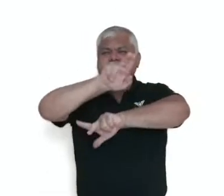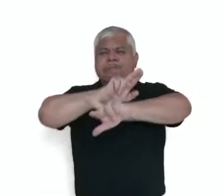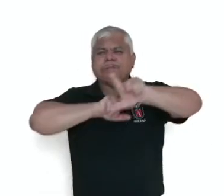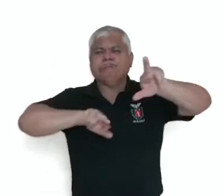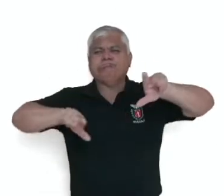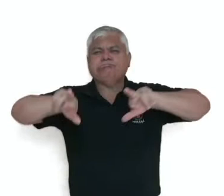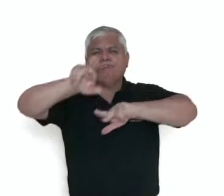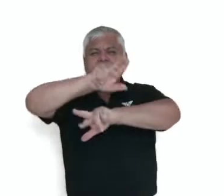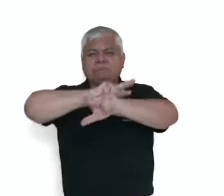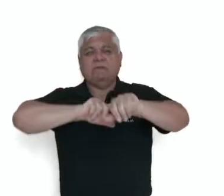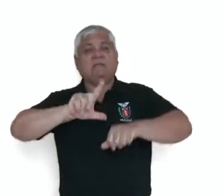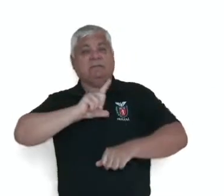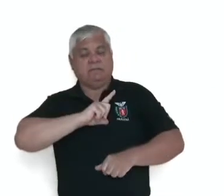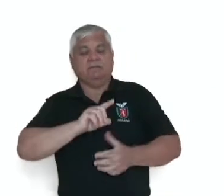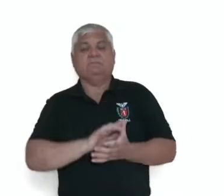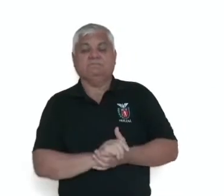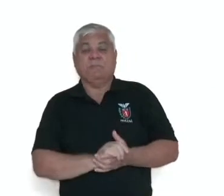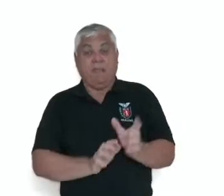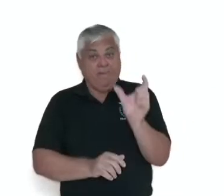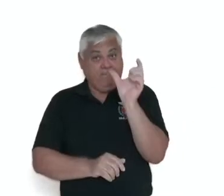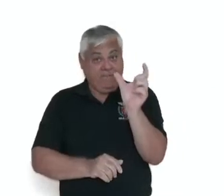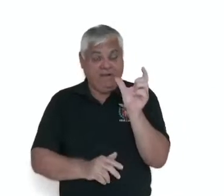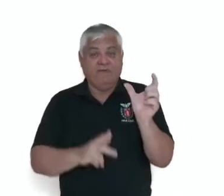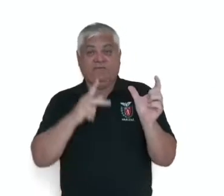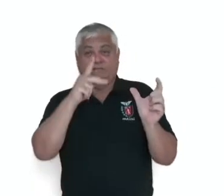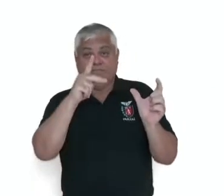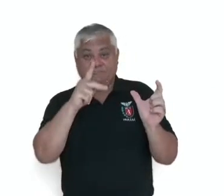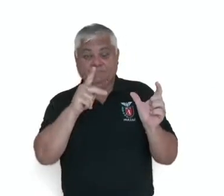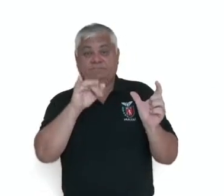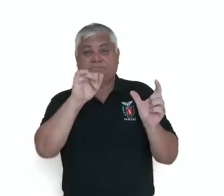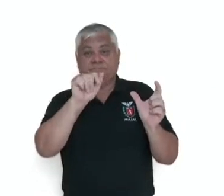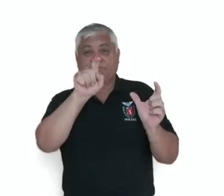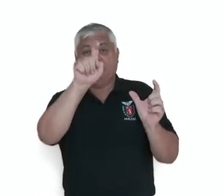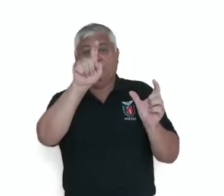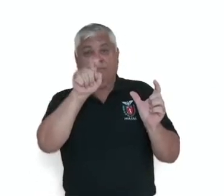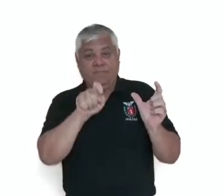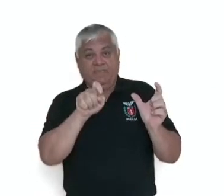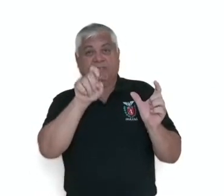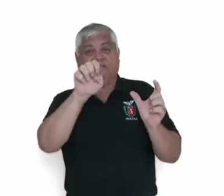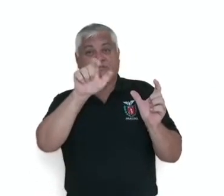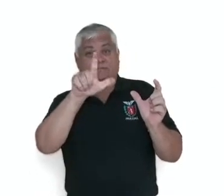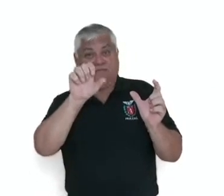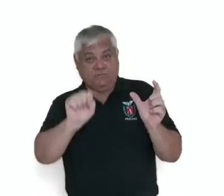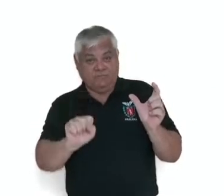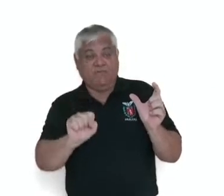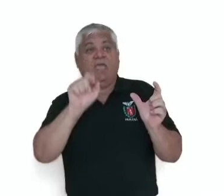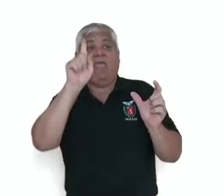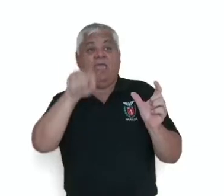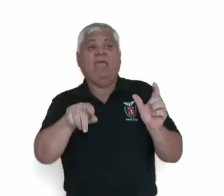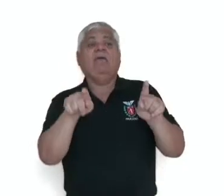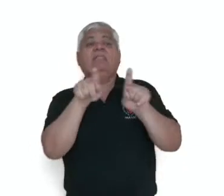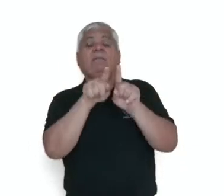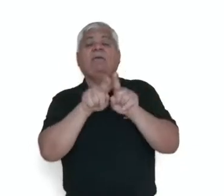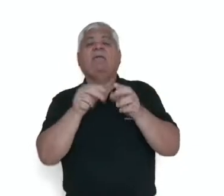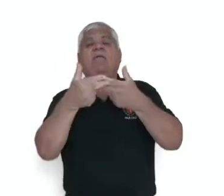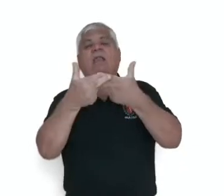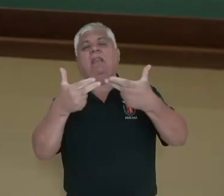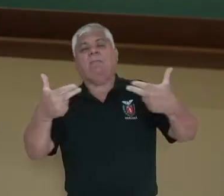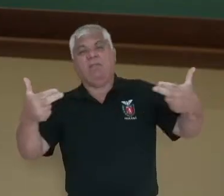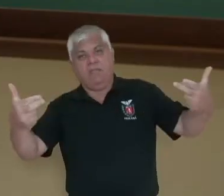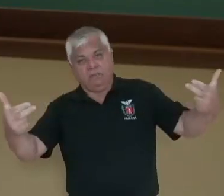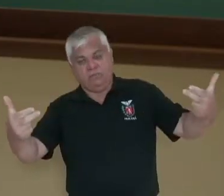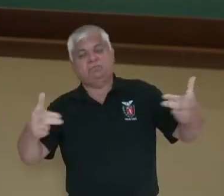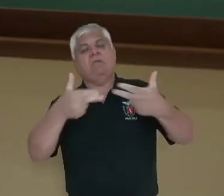tonalidades. A palavra pixel é uma combinação de termos picture e element, né?